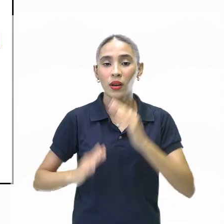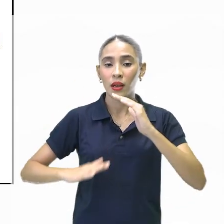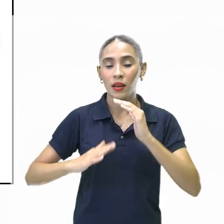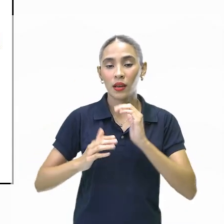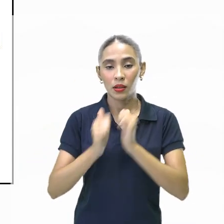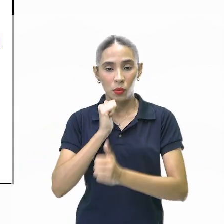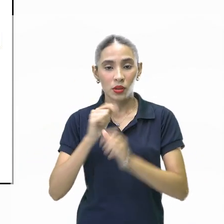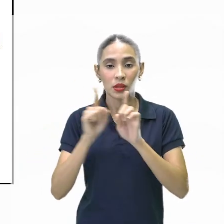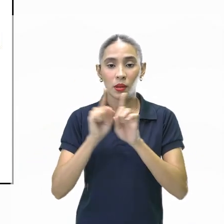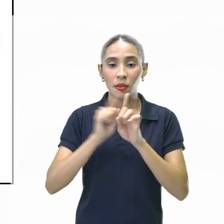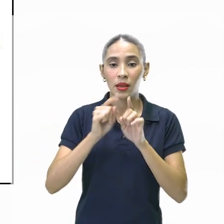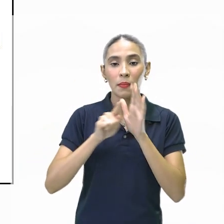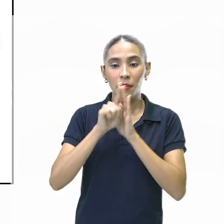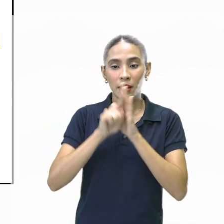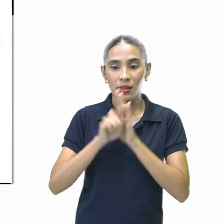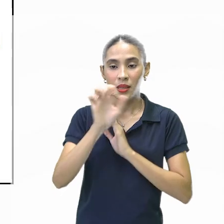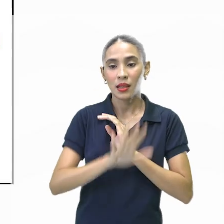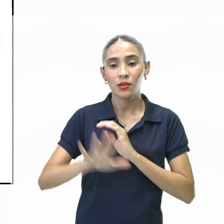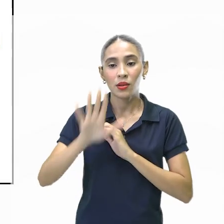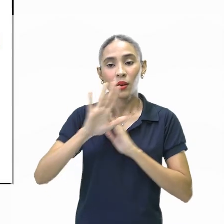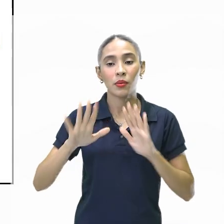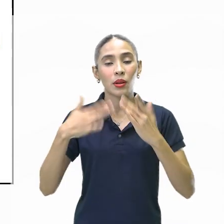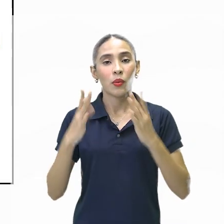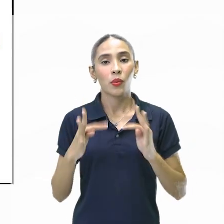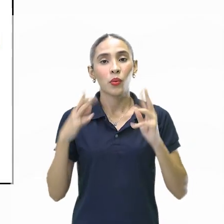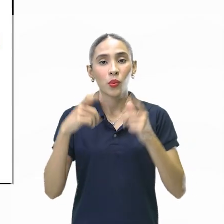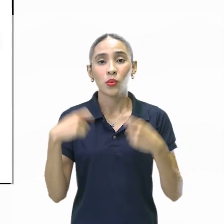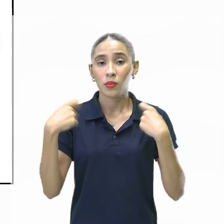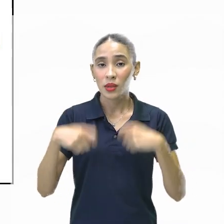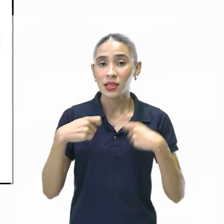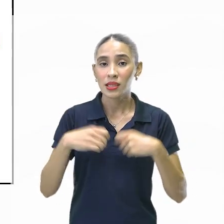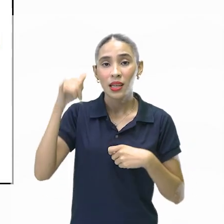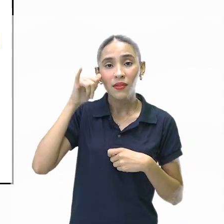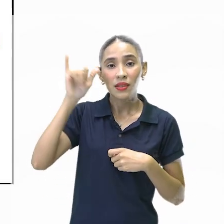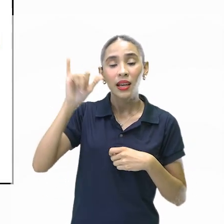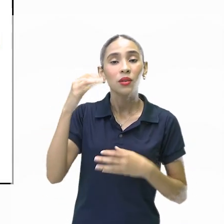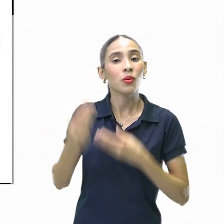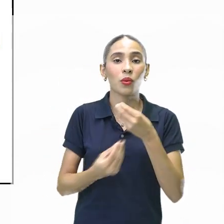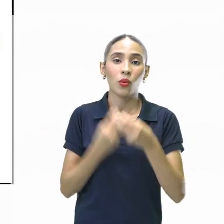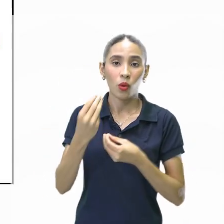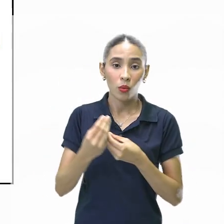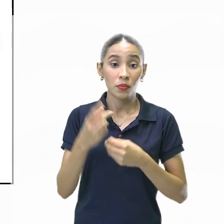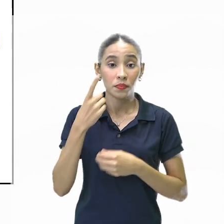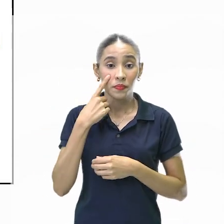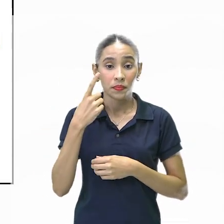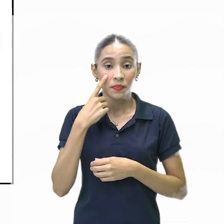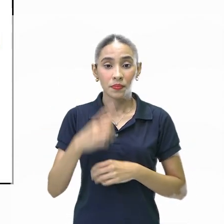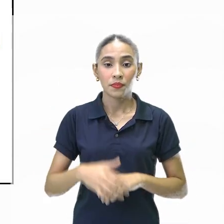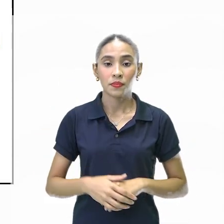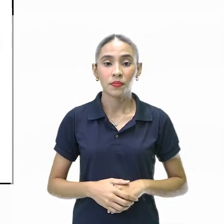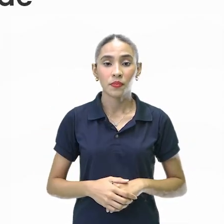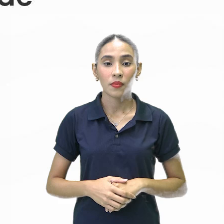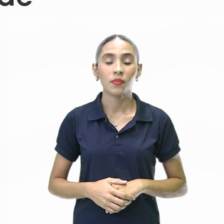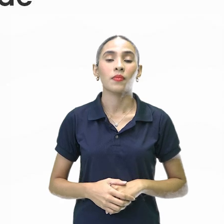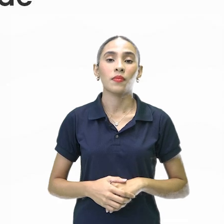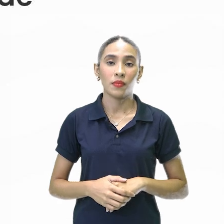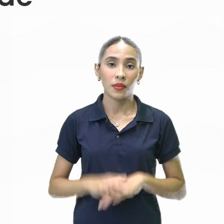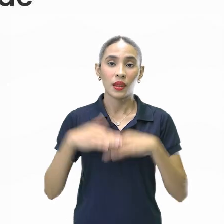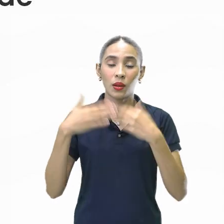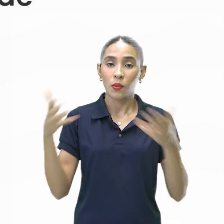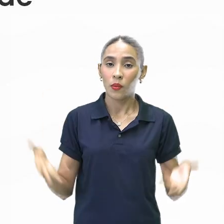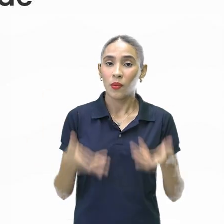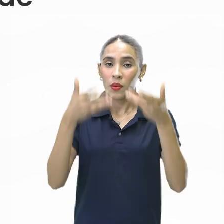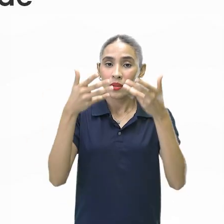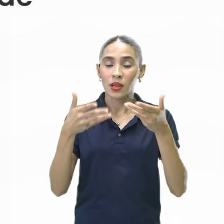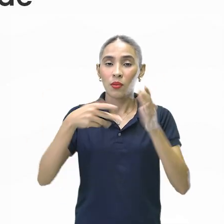pesquisa nacional. Então, tudo isso precisa ser combatido. De que maneira? Vamos ver. Através da promoção de